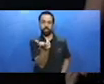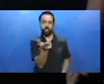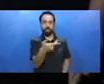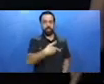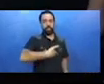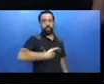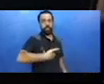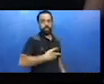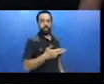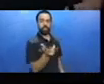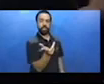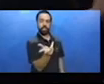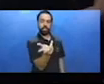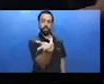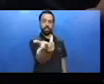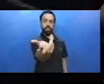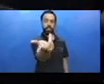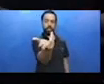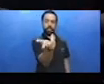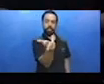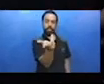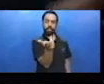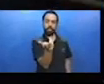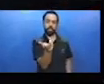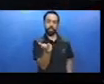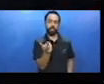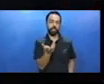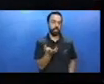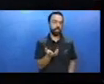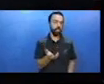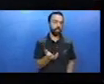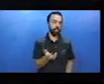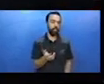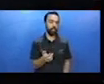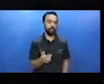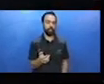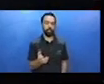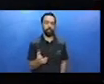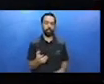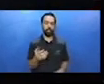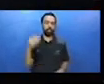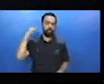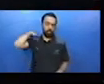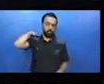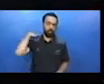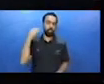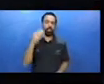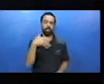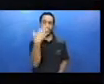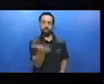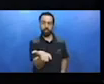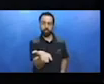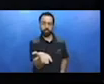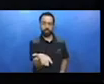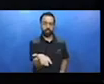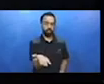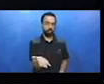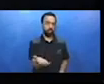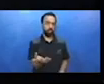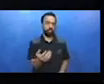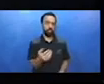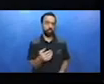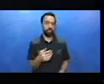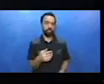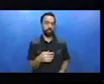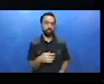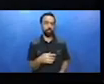superior, anterior do corpo fica para cima, fora da água. Então o nadador fica com as costas para baixo e o peito e o rosto virados para cima,